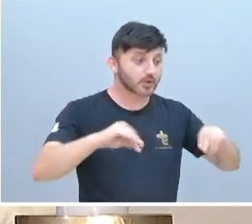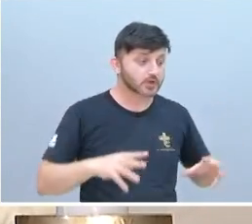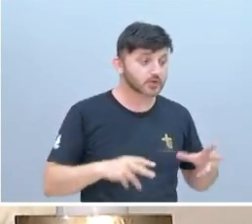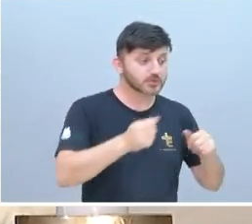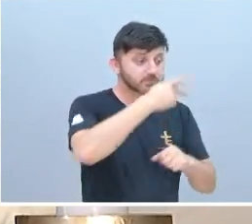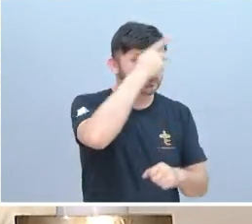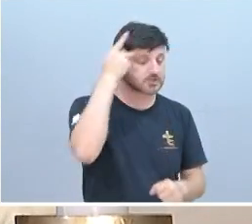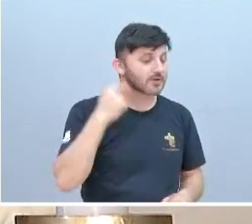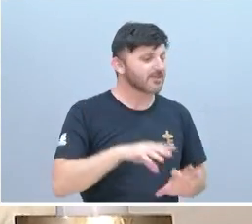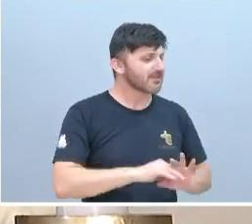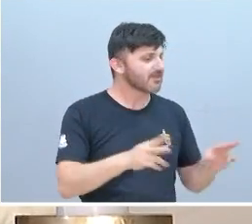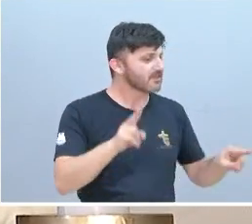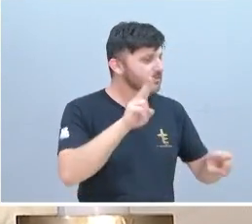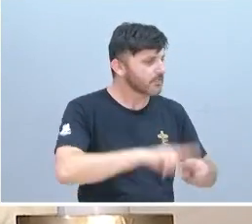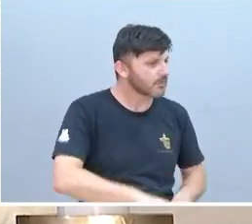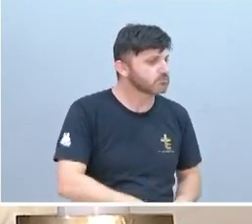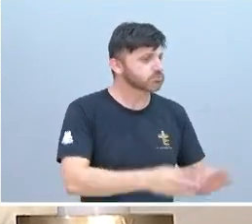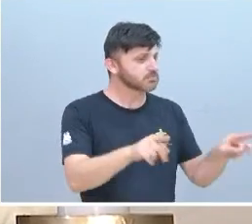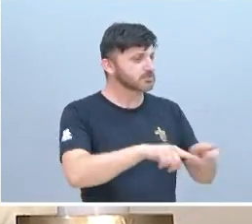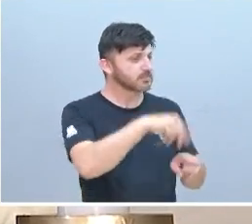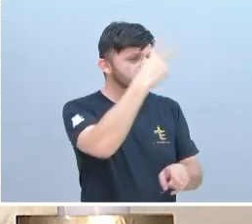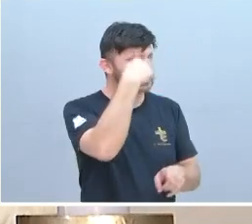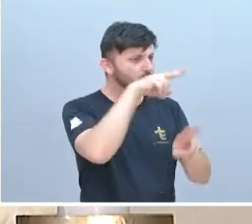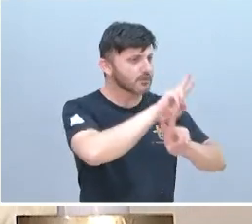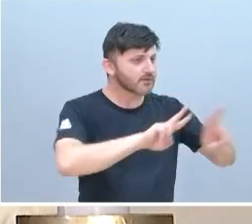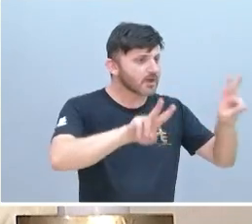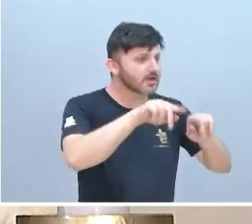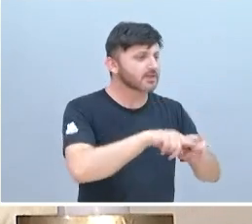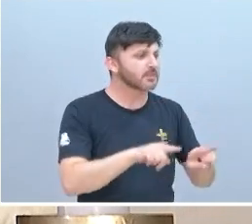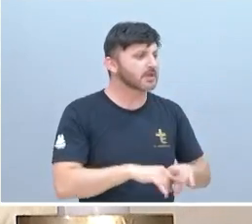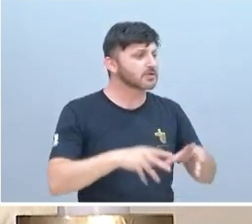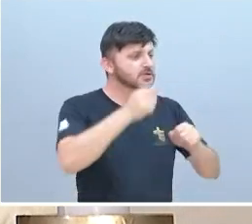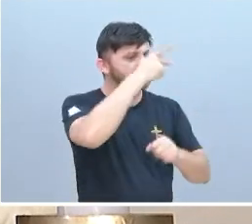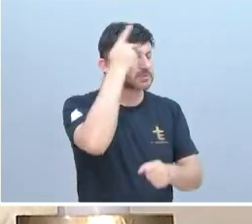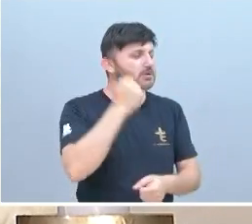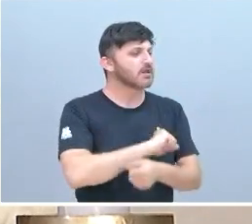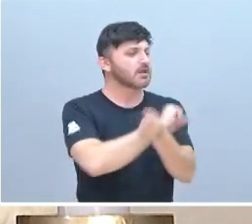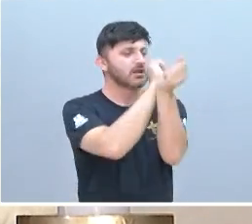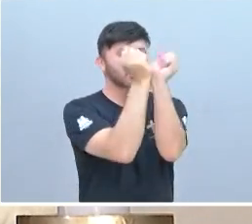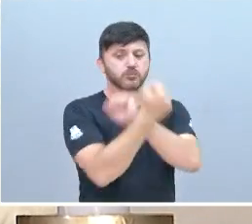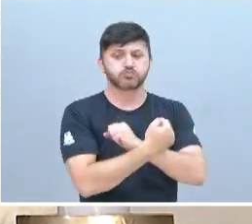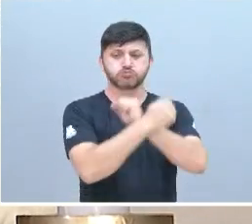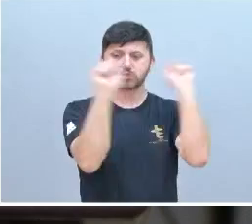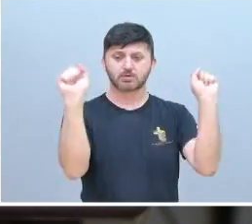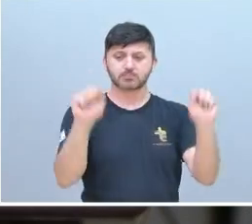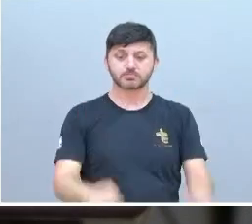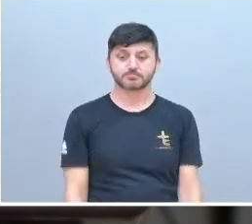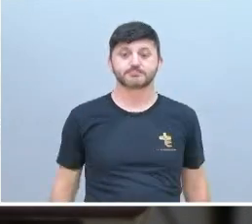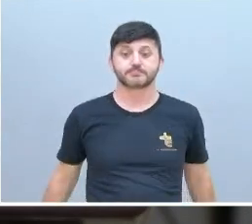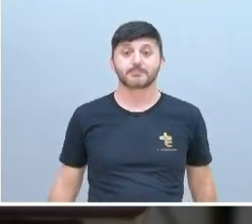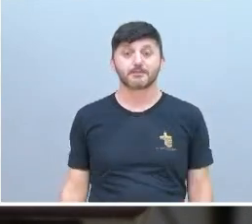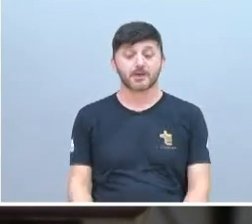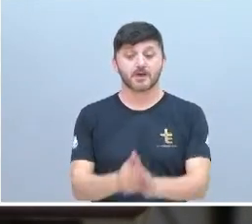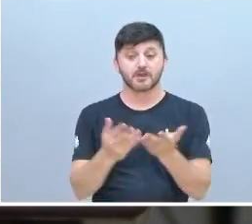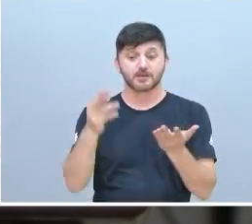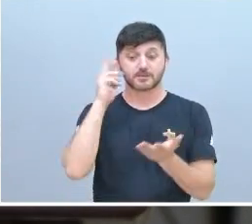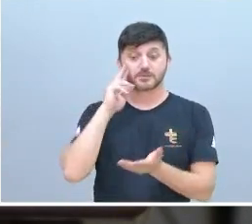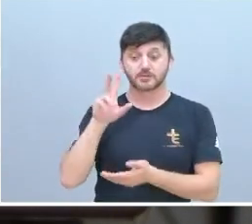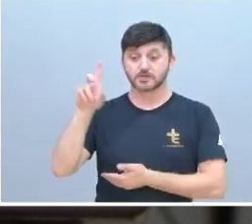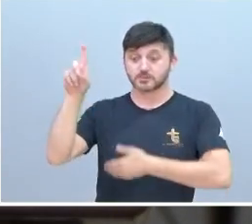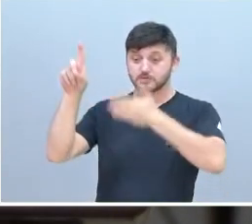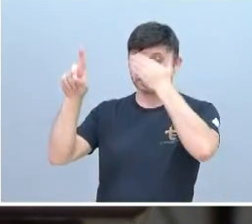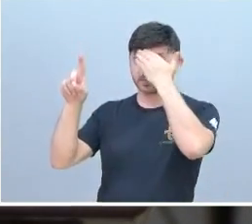os cativos da prisão, livrar do cárcere os que vivem nas trevas. Palavra do Senhor. Graças a